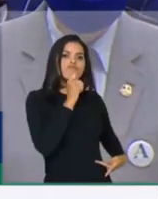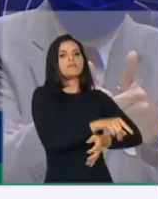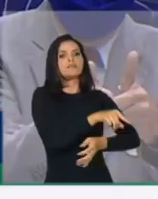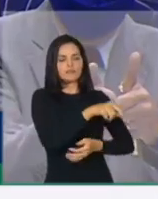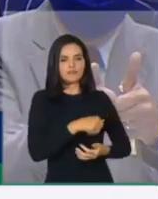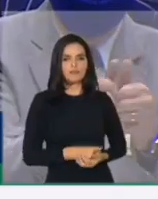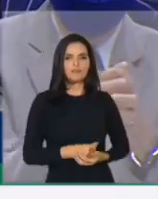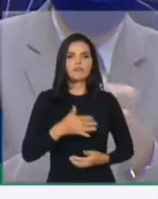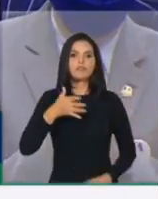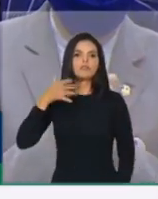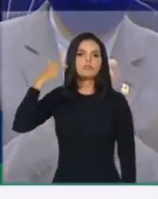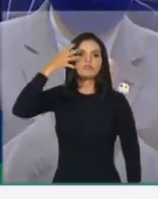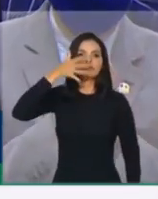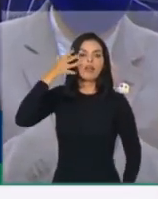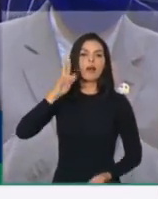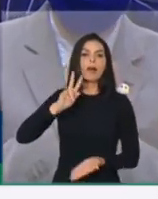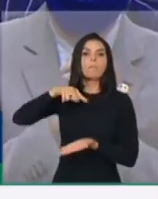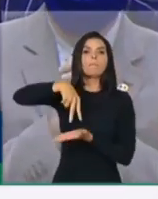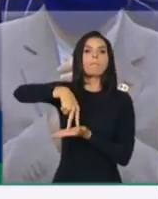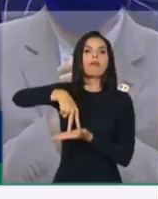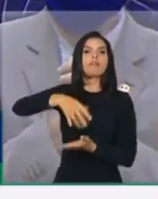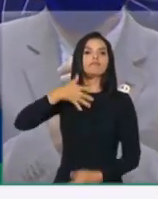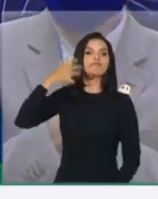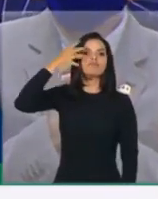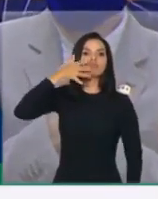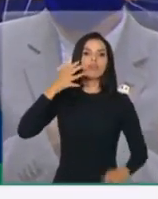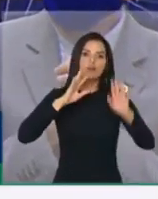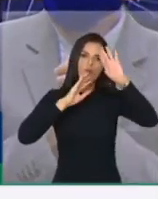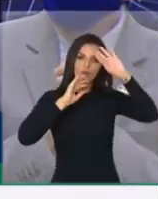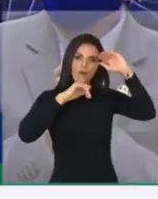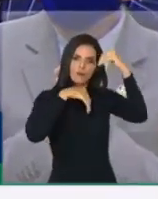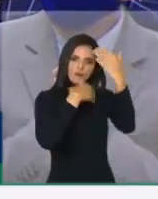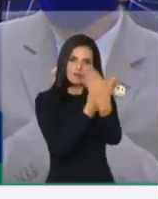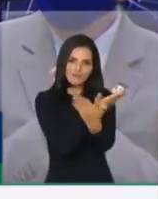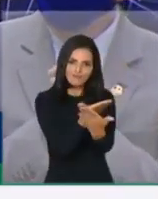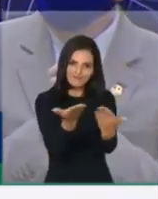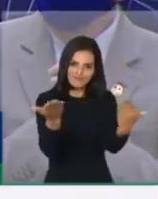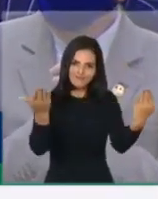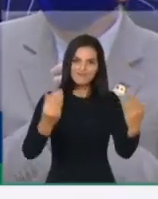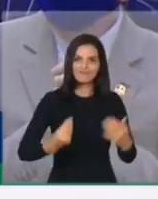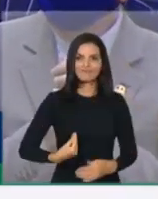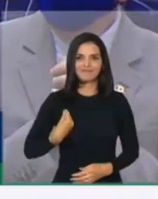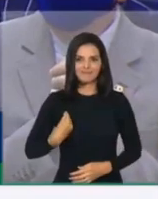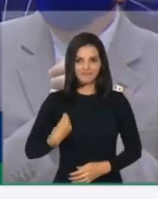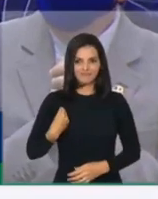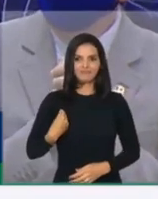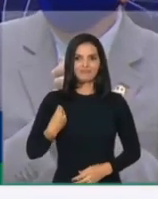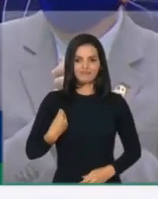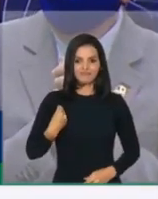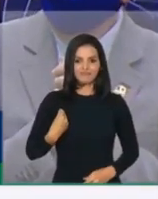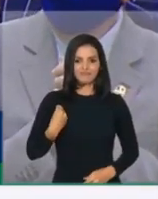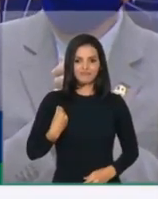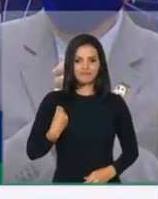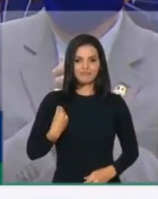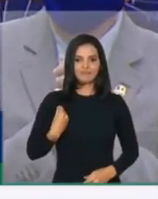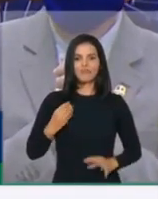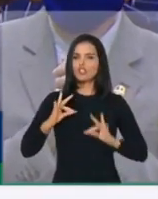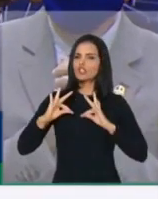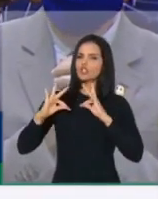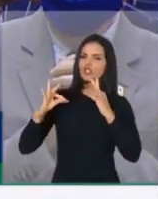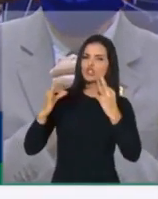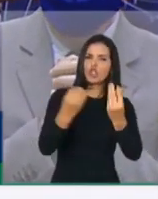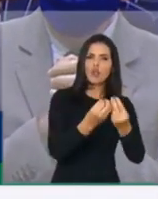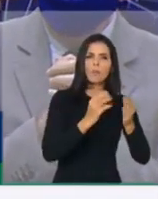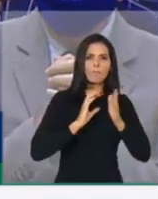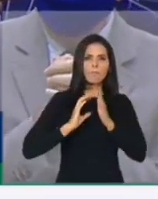fazendo este discurso de posse de pé em homenagem a todos os presentes, de todos os partidos,